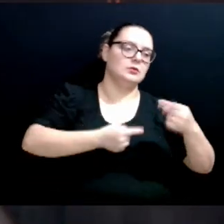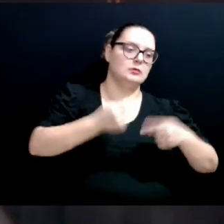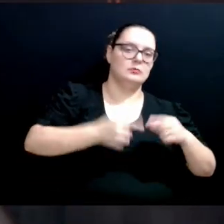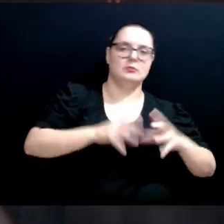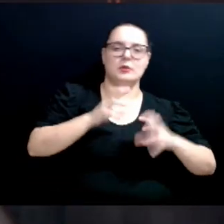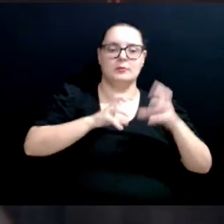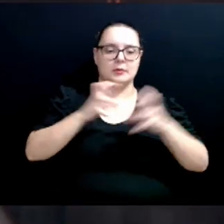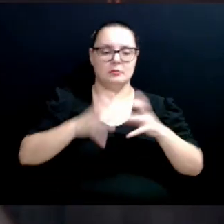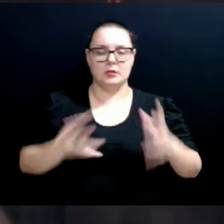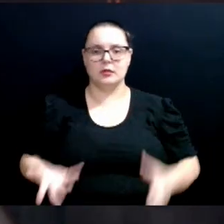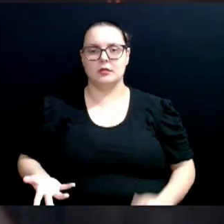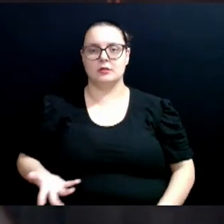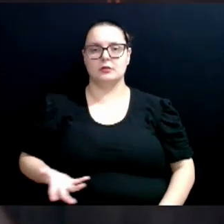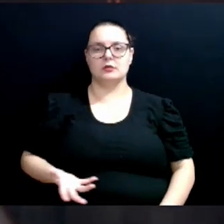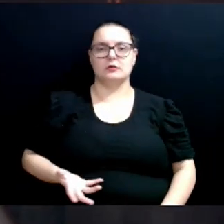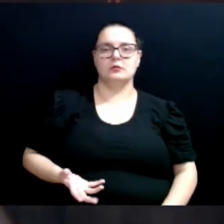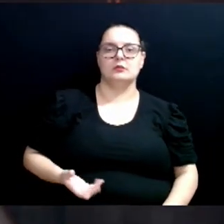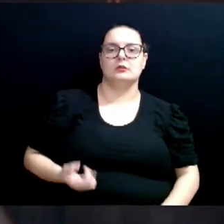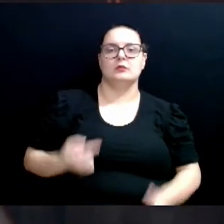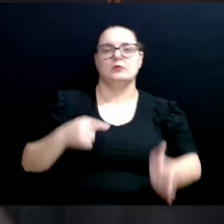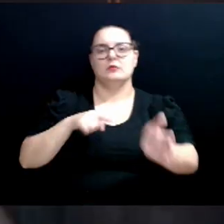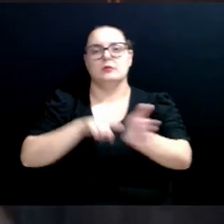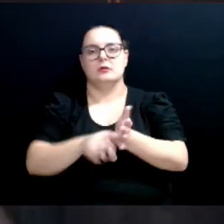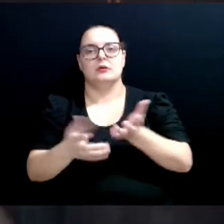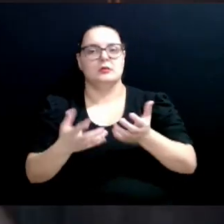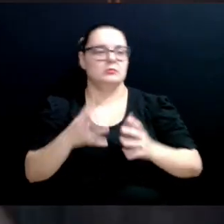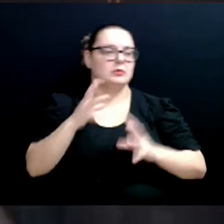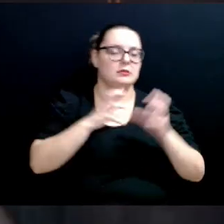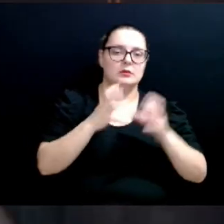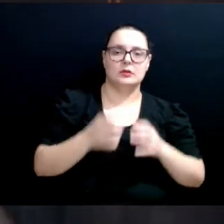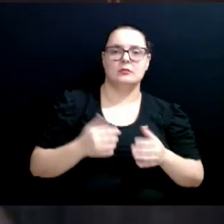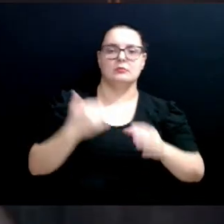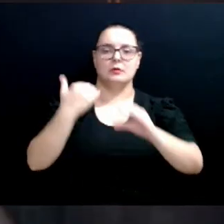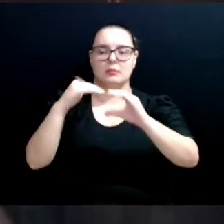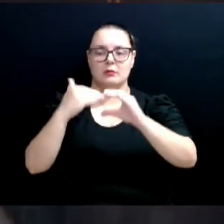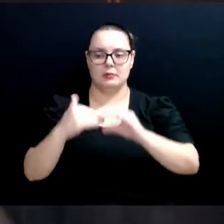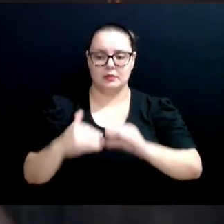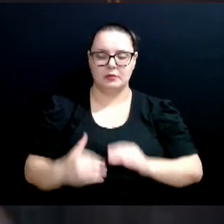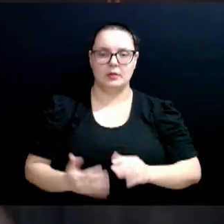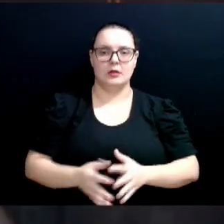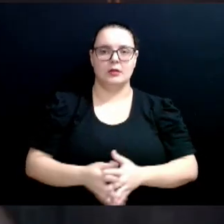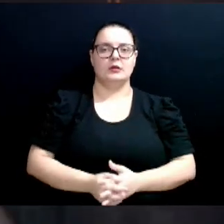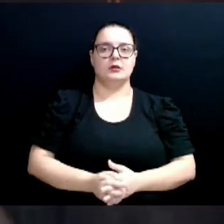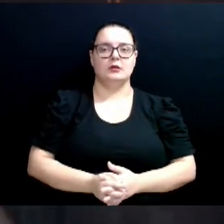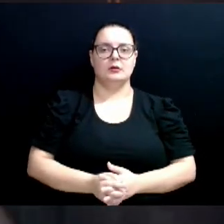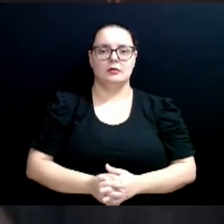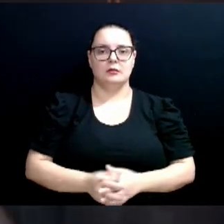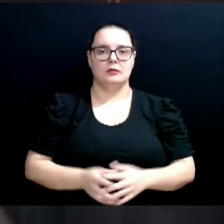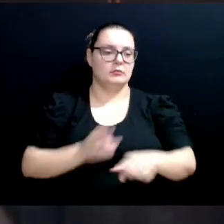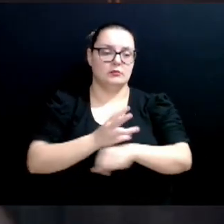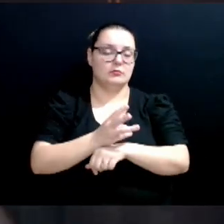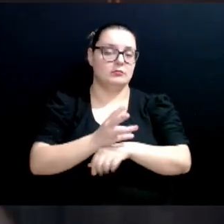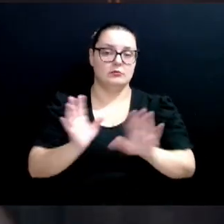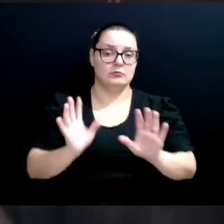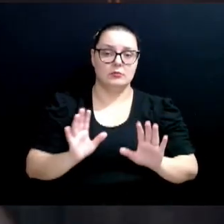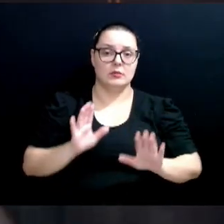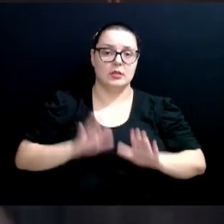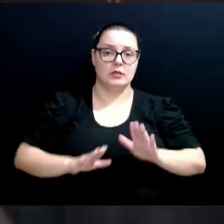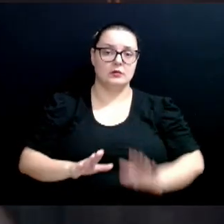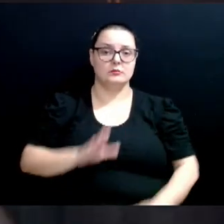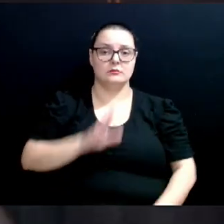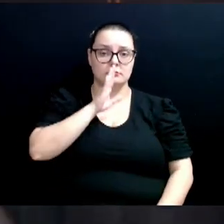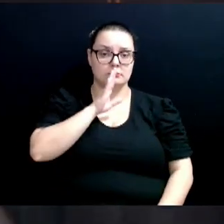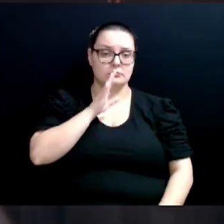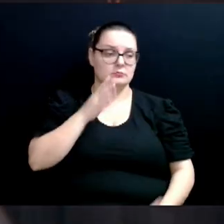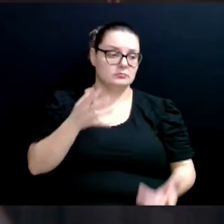fica, te questionando, querendo brigar, Uhum. mandando várias mensagens ali, por exemplo, numa situação do Sim, WhatsApp. sim. Às vezes o silêncio é: "Não quero, né,